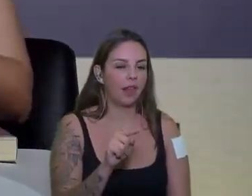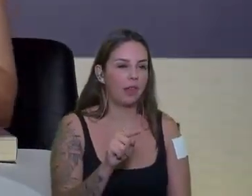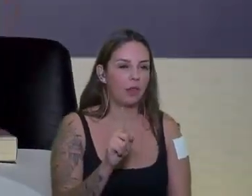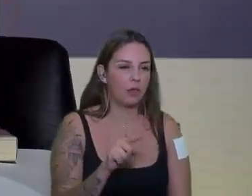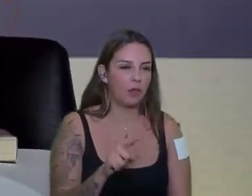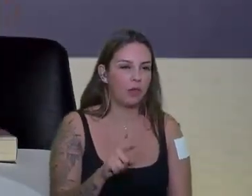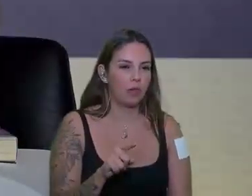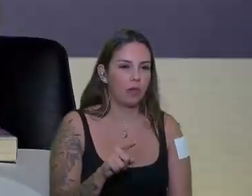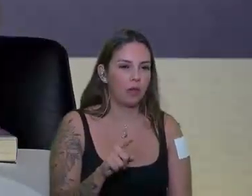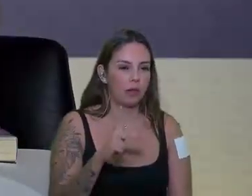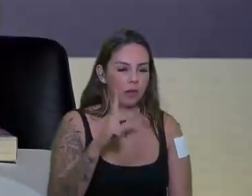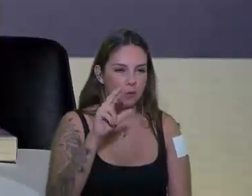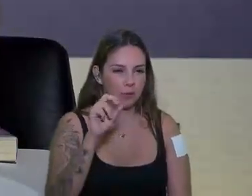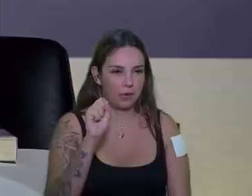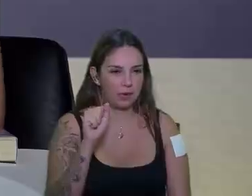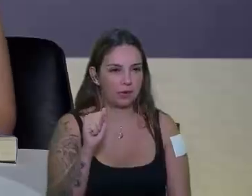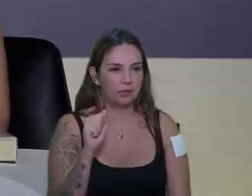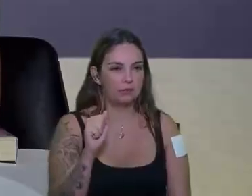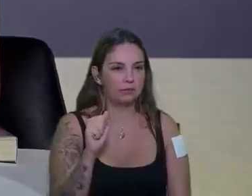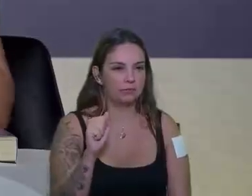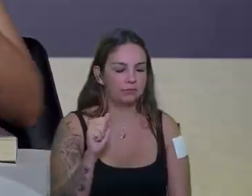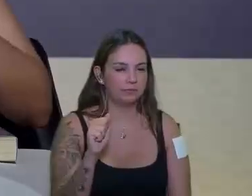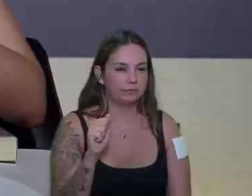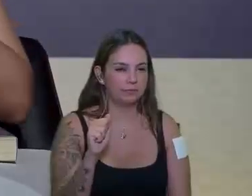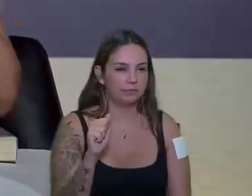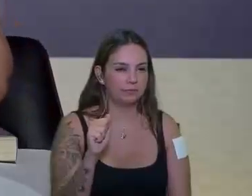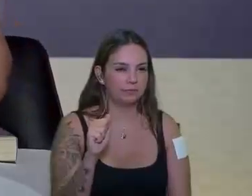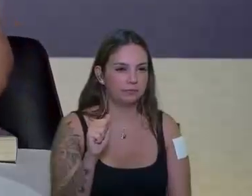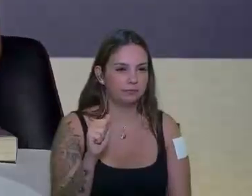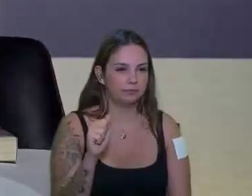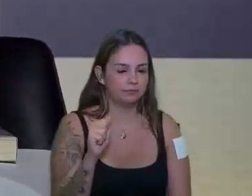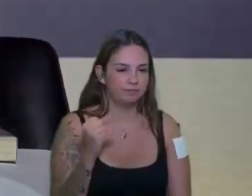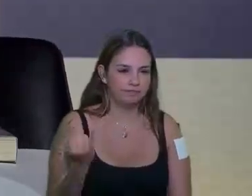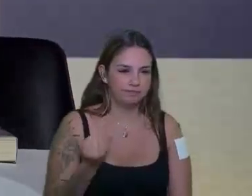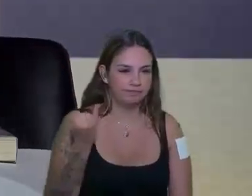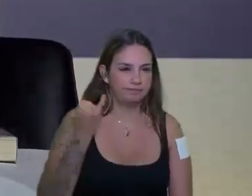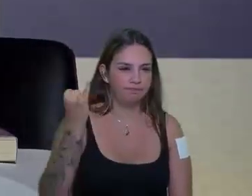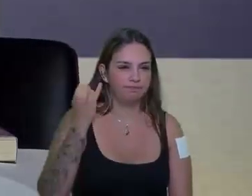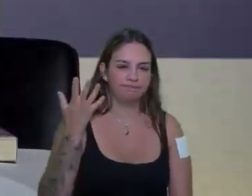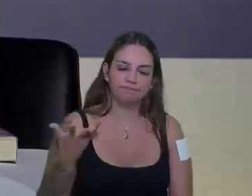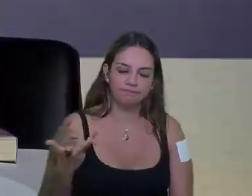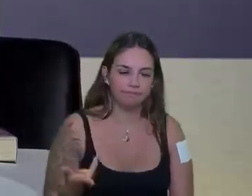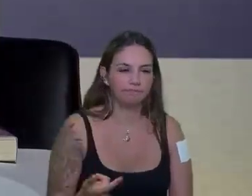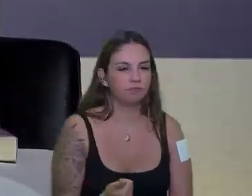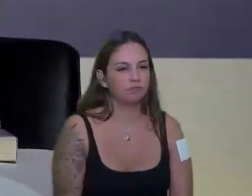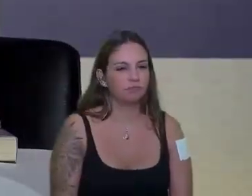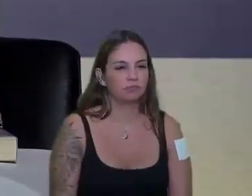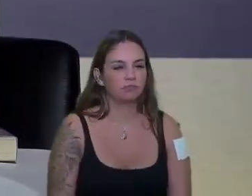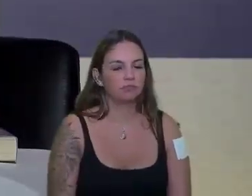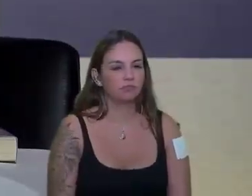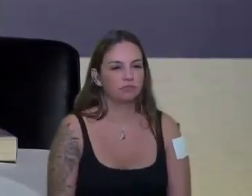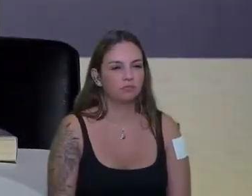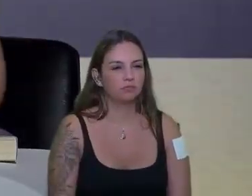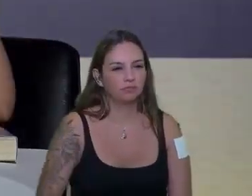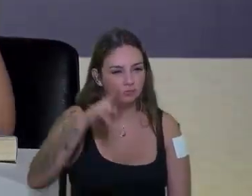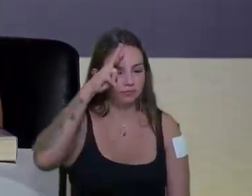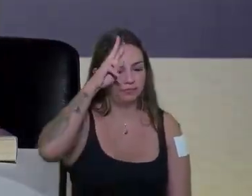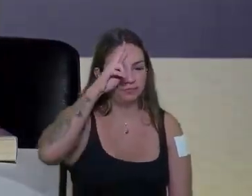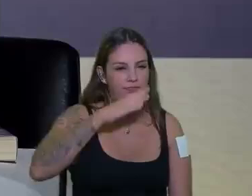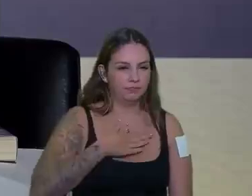É ele em prosa, que eu acho tão visceral e incrível e me lembra